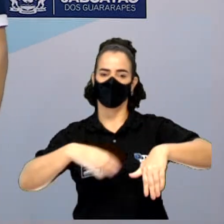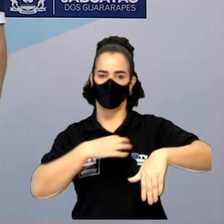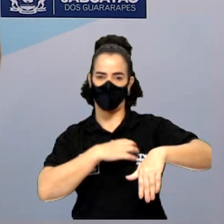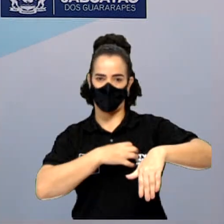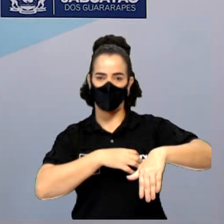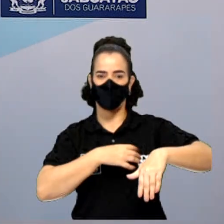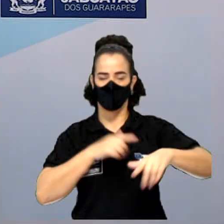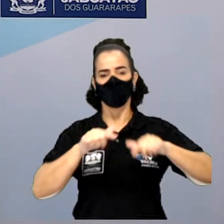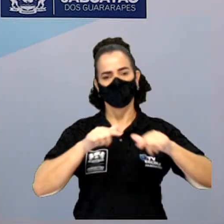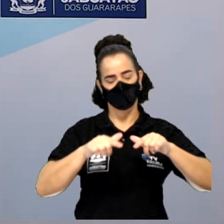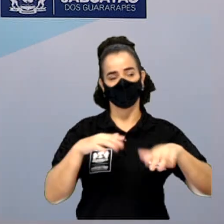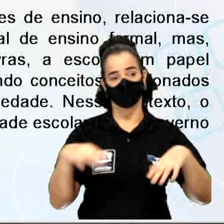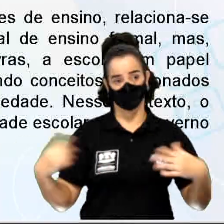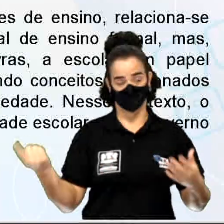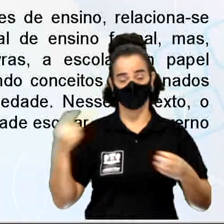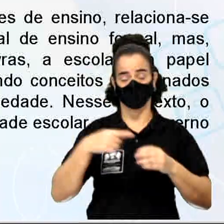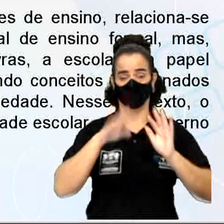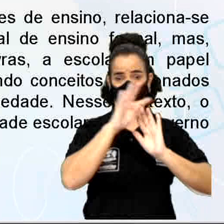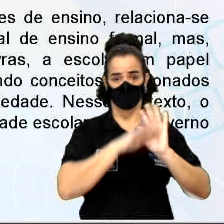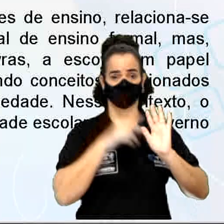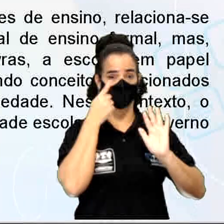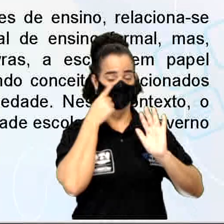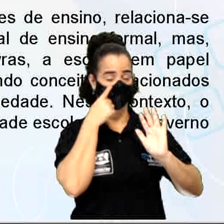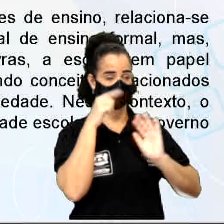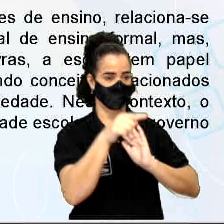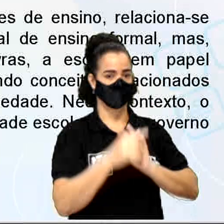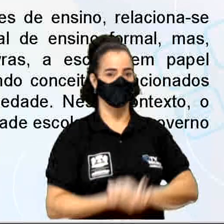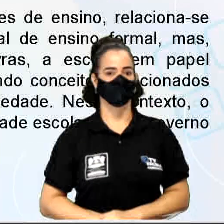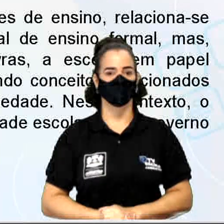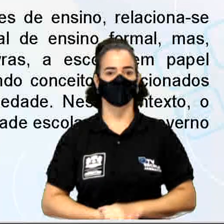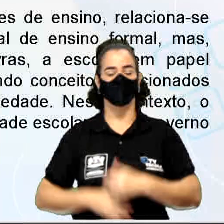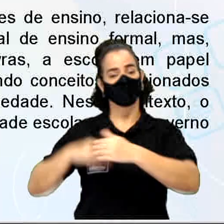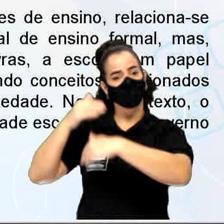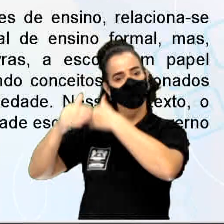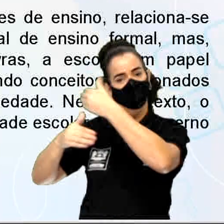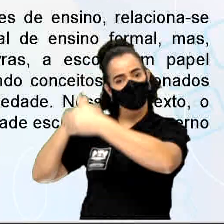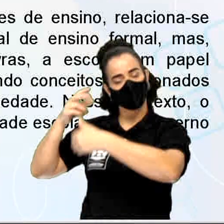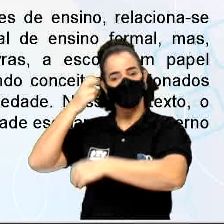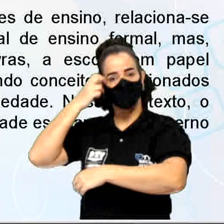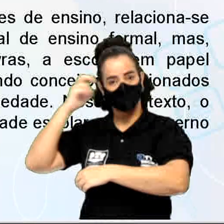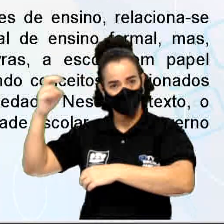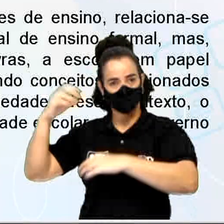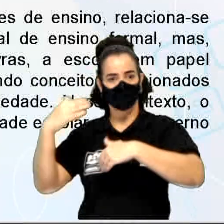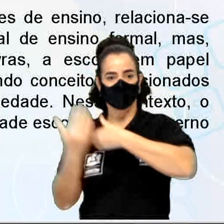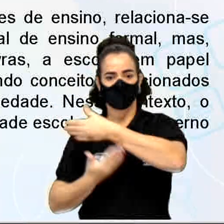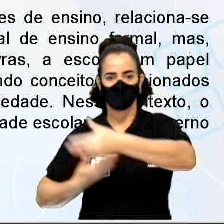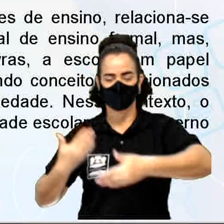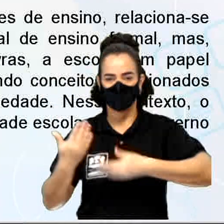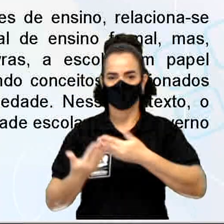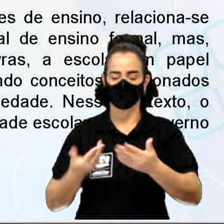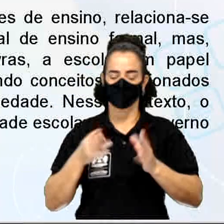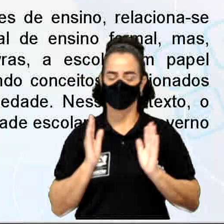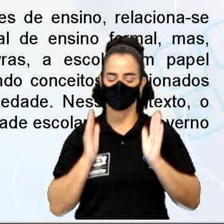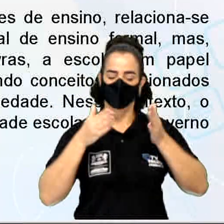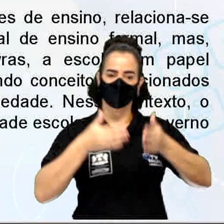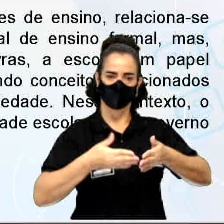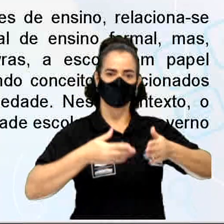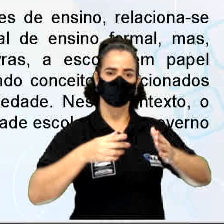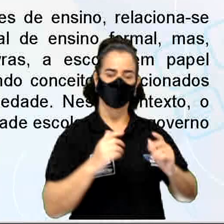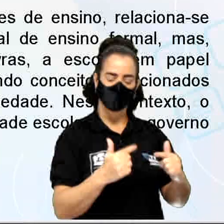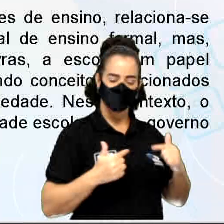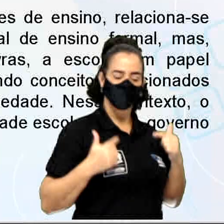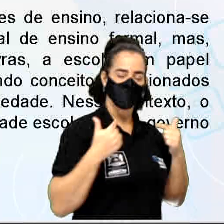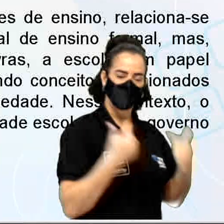assunto. Mas vamos ao texto. Atenção aí. O desenvolvimento de uma cultura de cooperação está diretamente relacionado ao combate